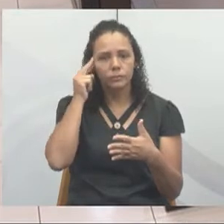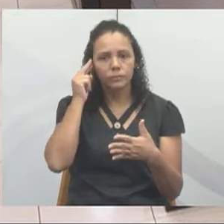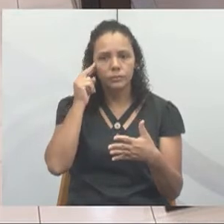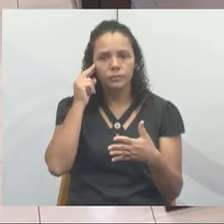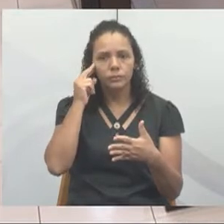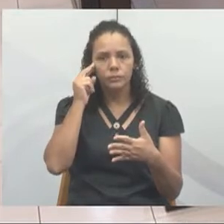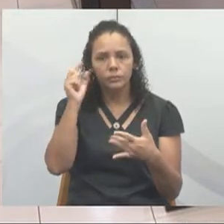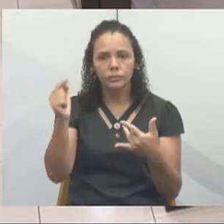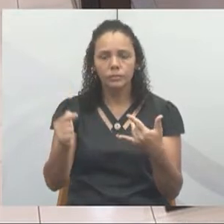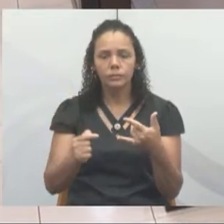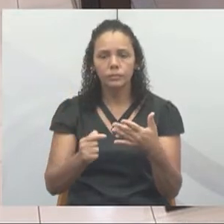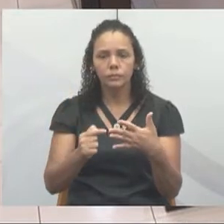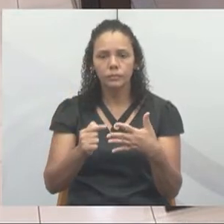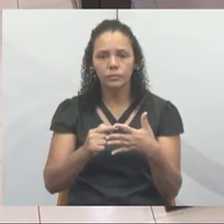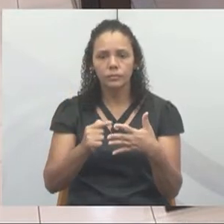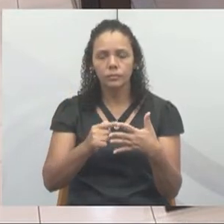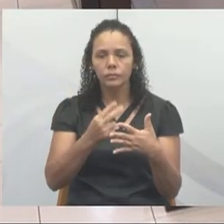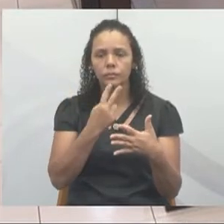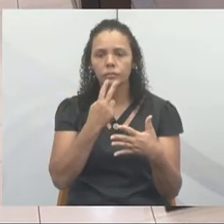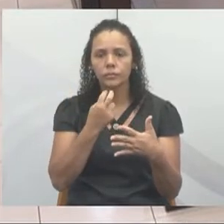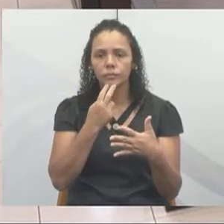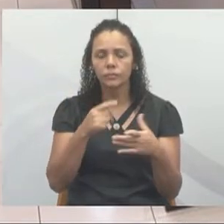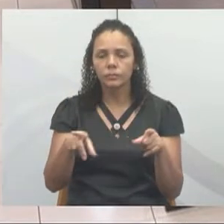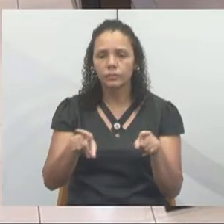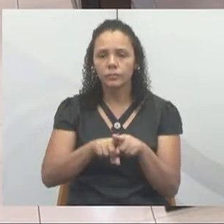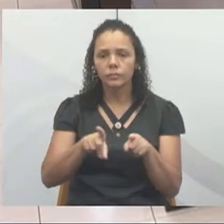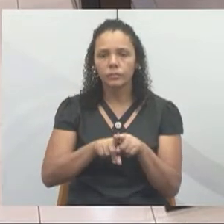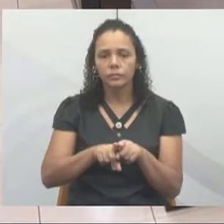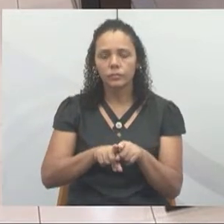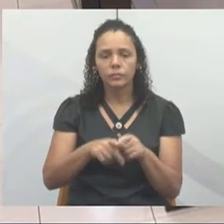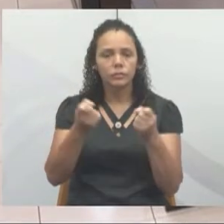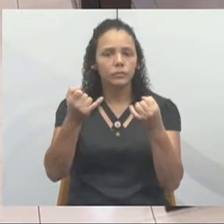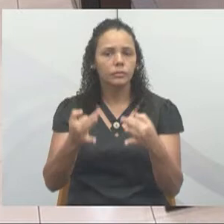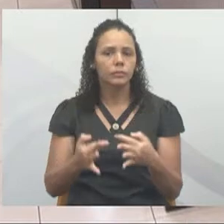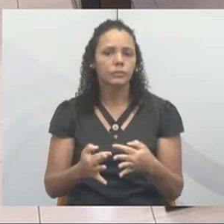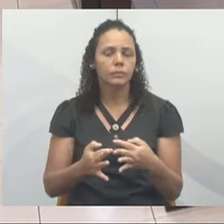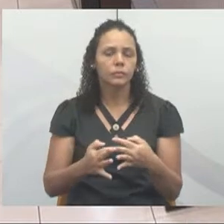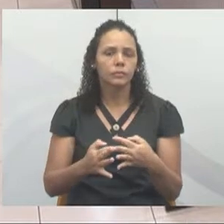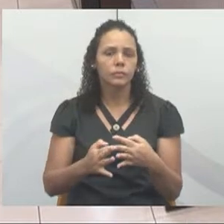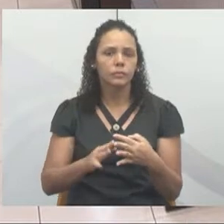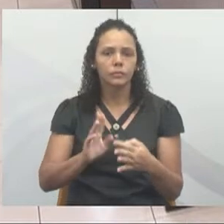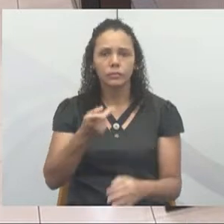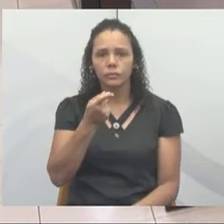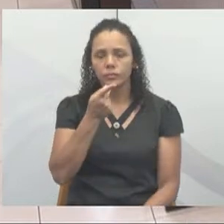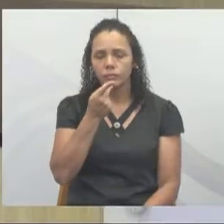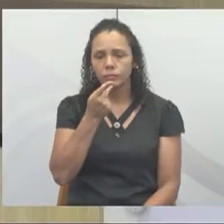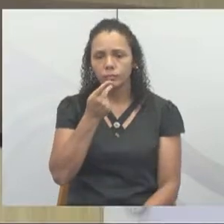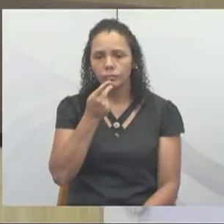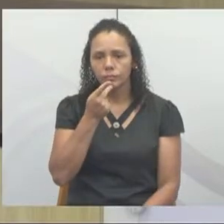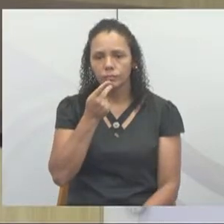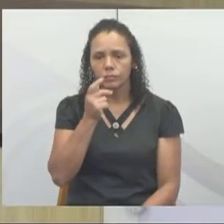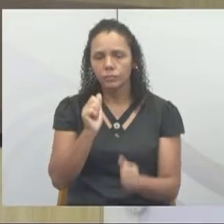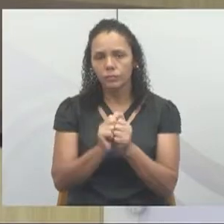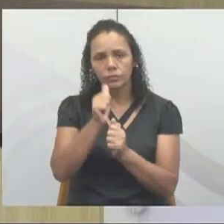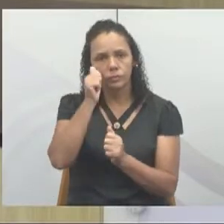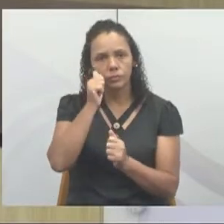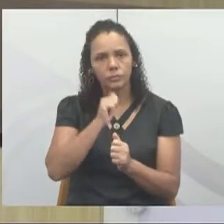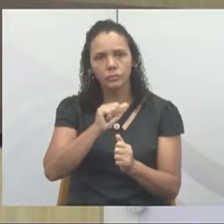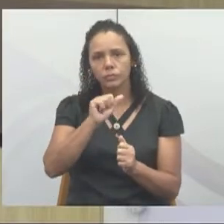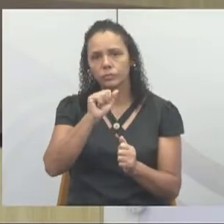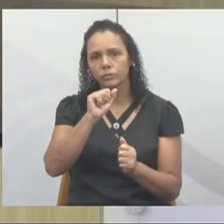Meia Lua. E também a justificativa do vereador Hernani Barreto, que está acompanhando sua mãe